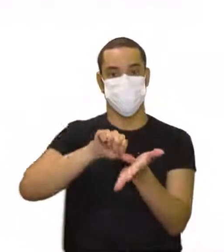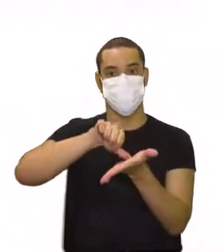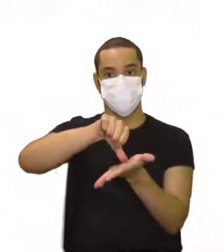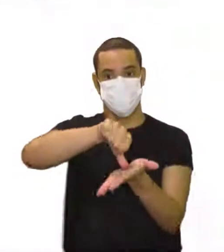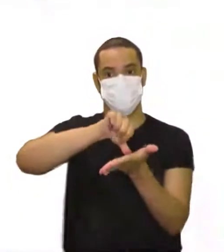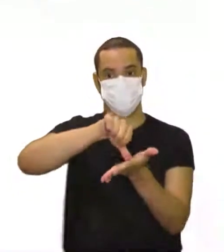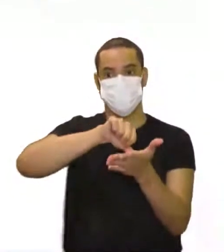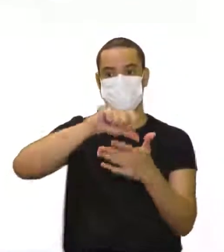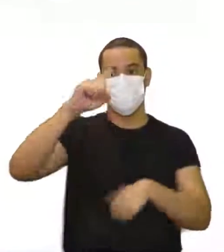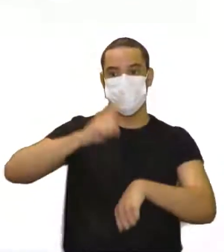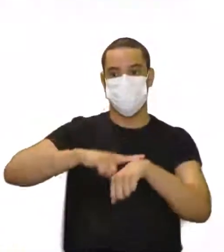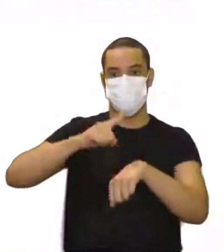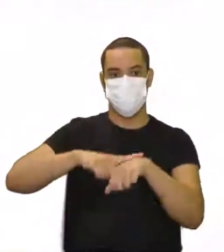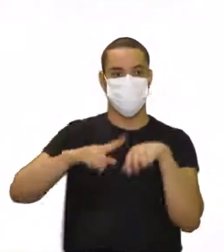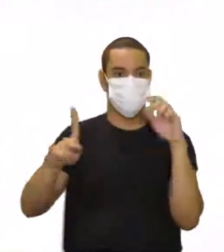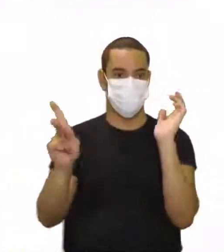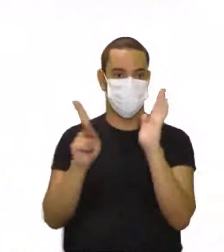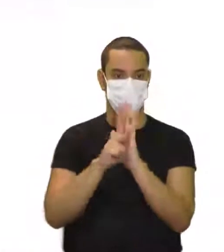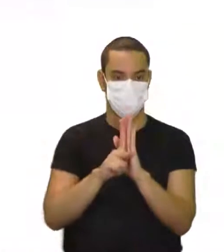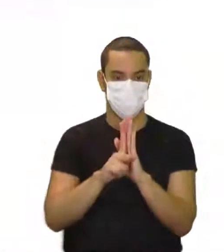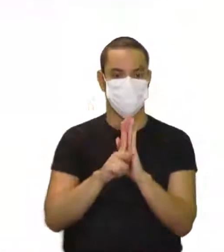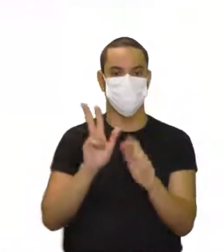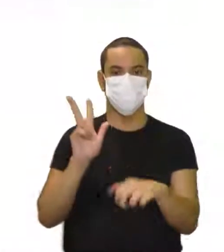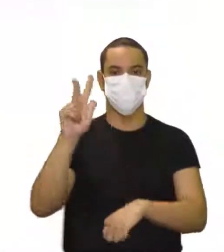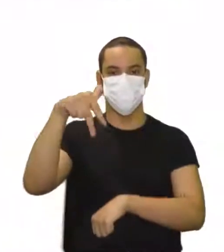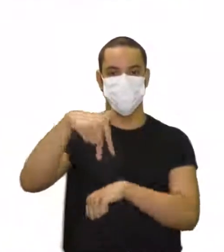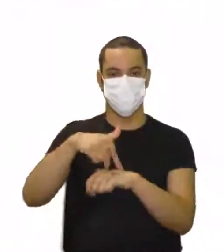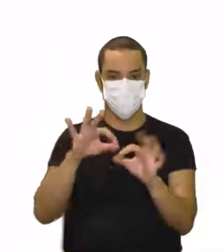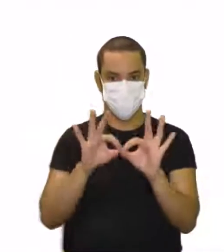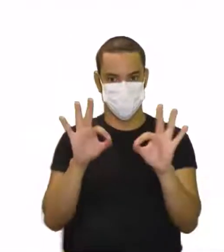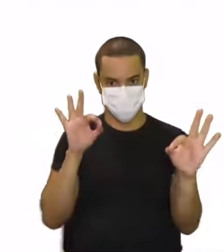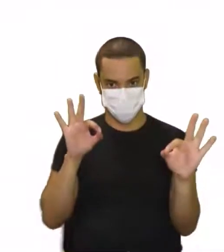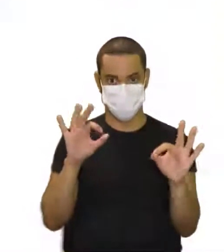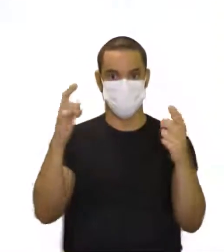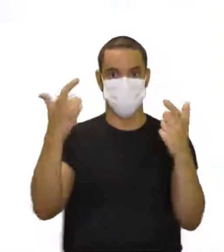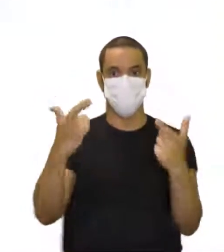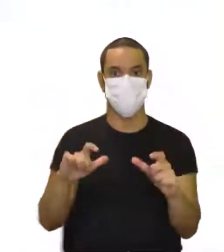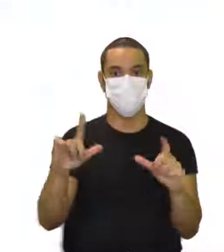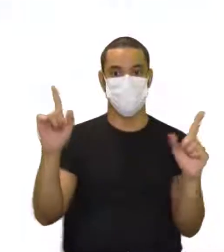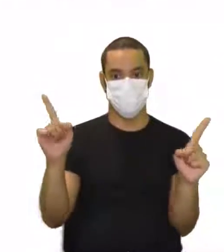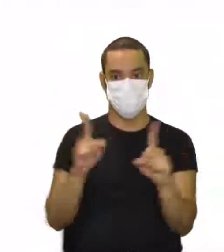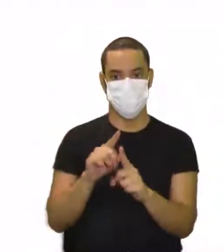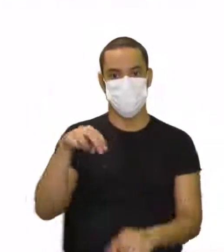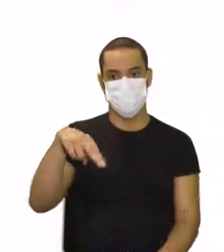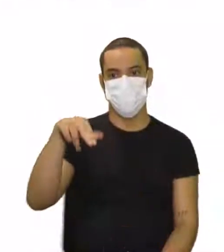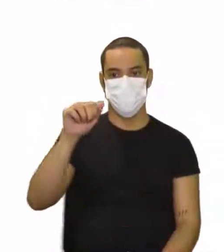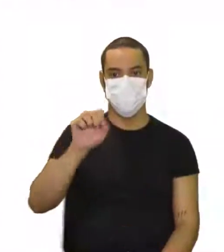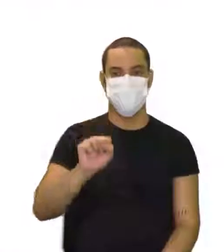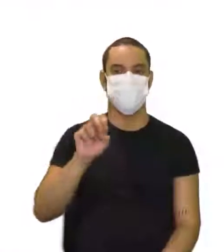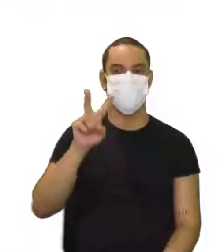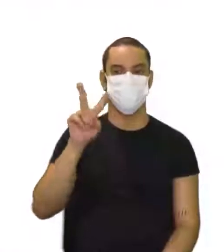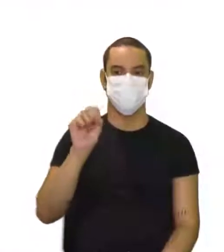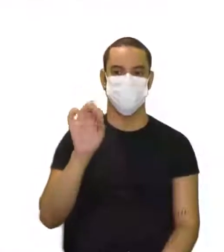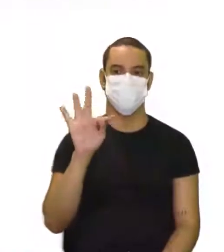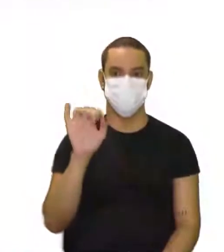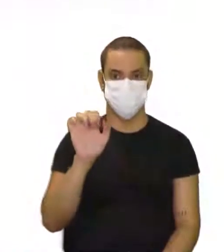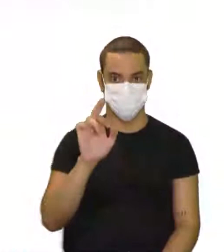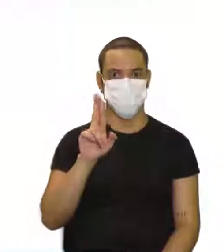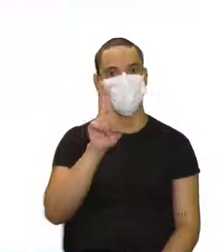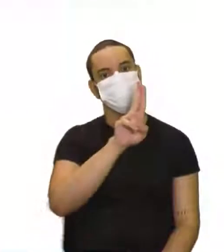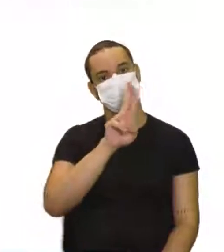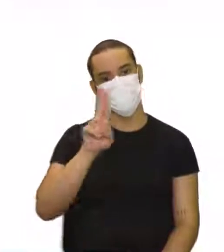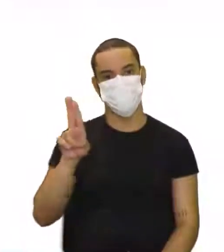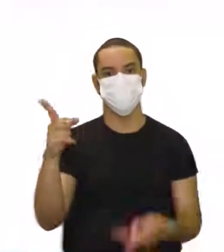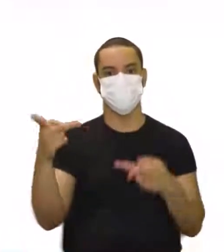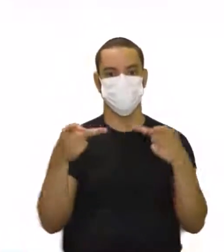e sistema de posicionamento de distância, onde a sigla Navistar foi o nome do projeto que deu